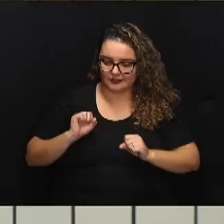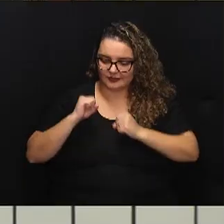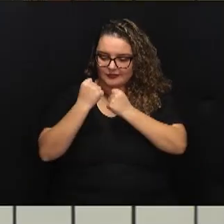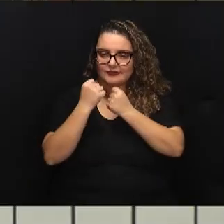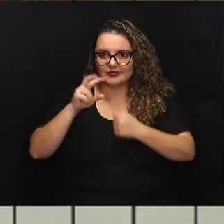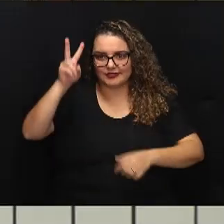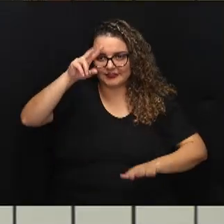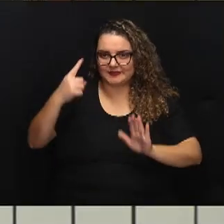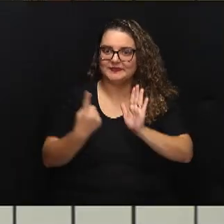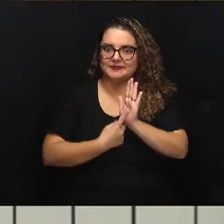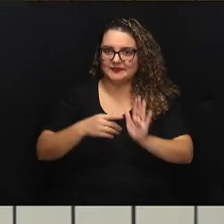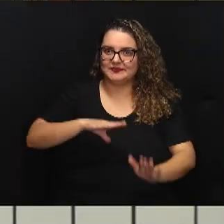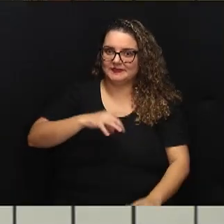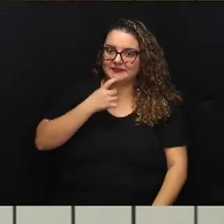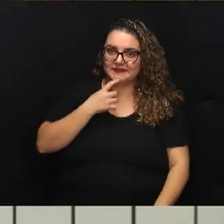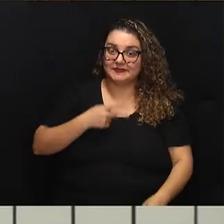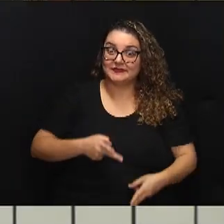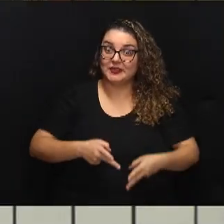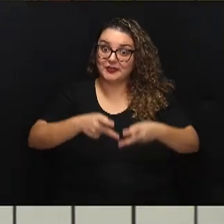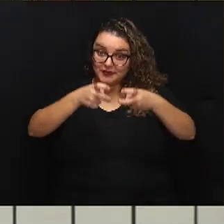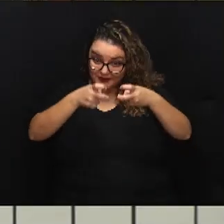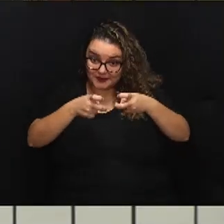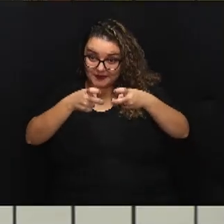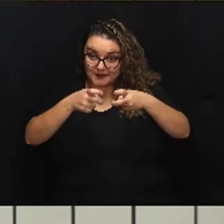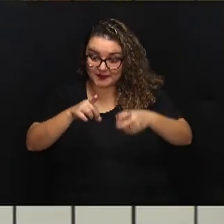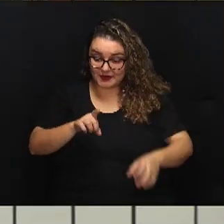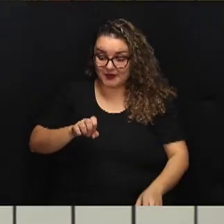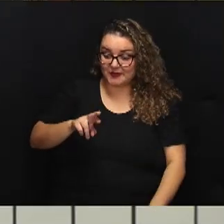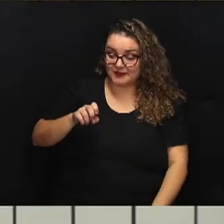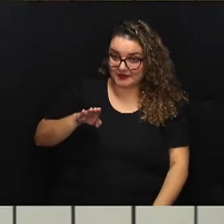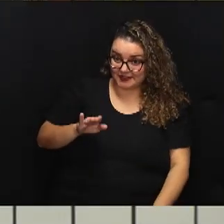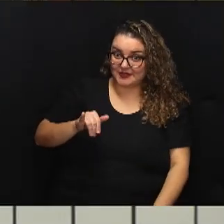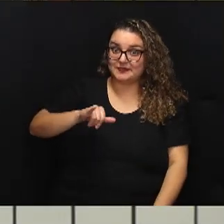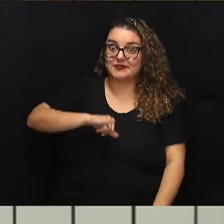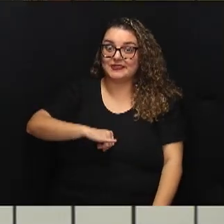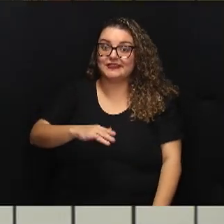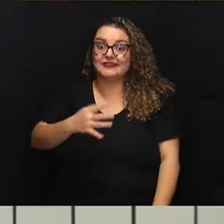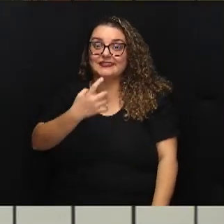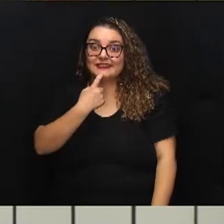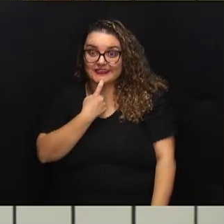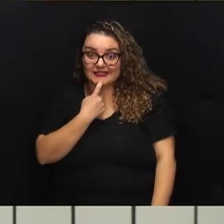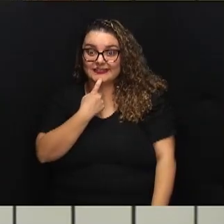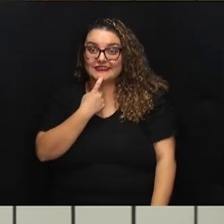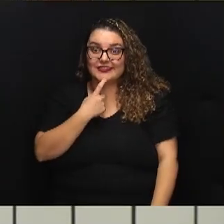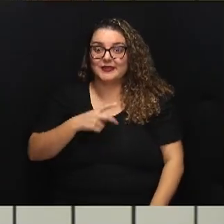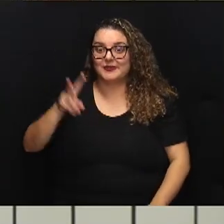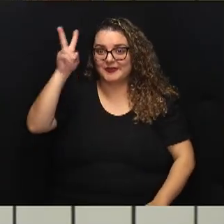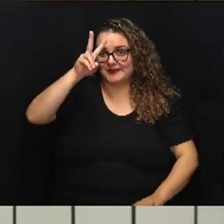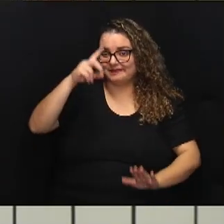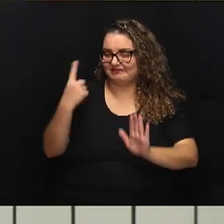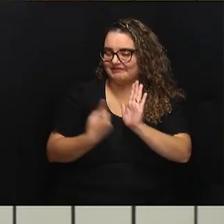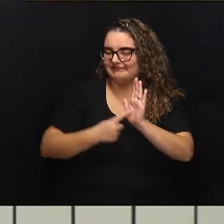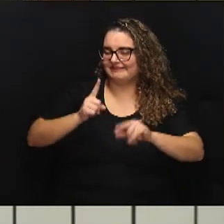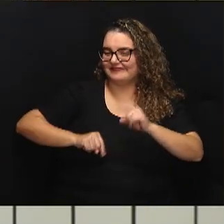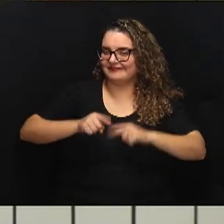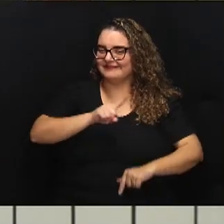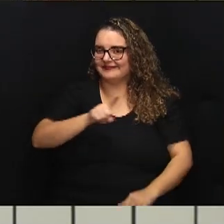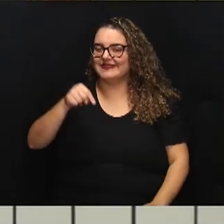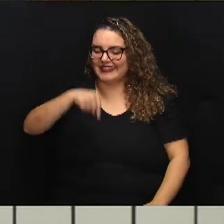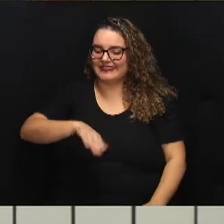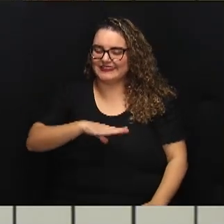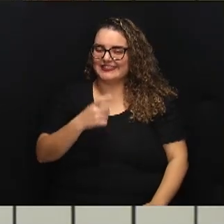de Campinas reconheceu o Derby Campineiro como patrimônio imaterial de Campinas.